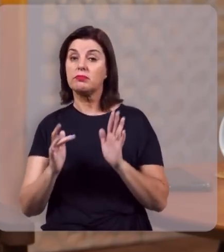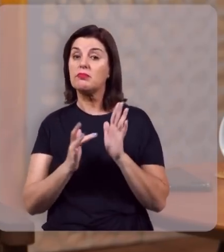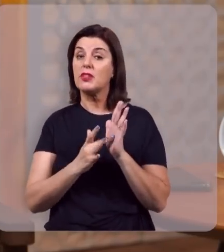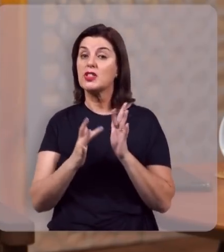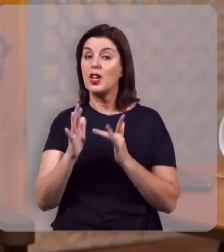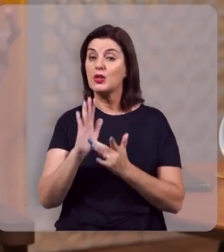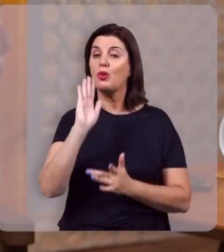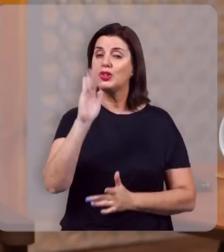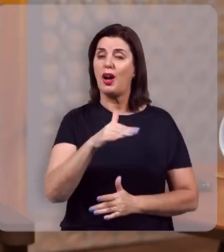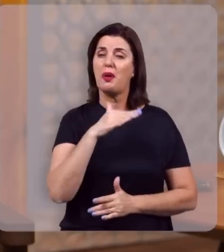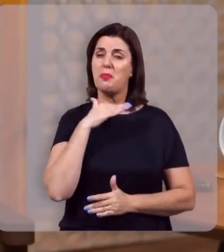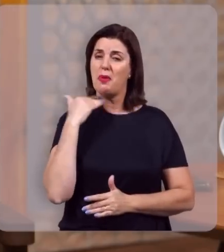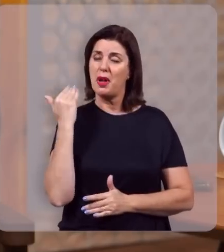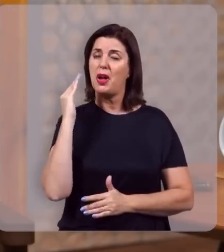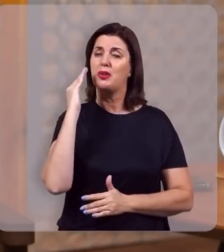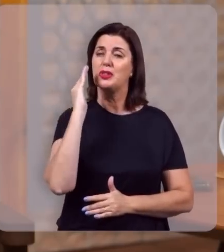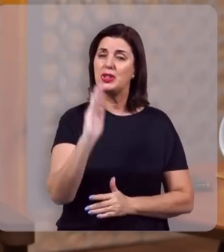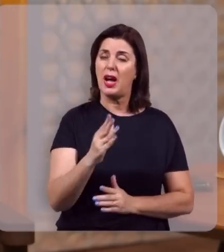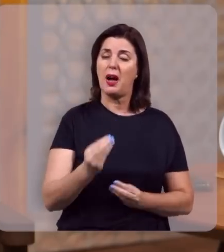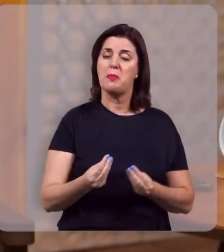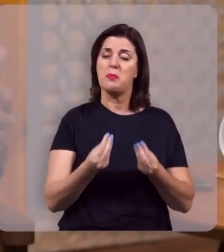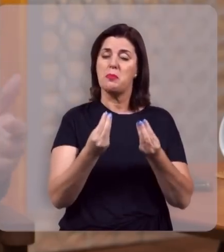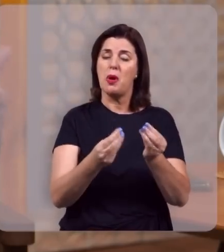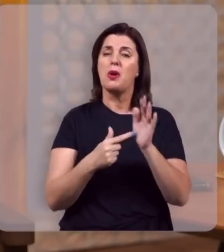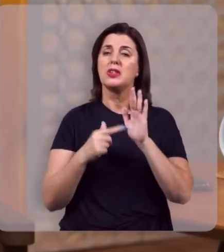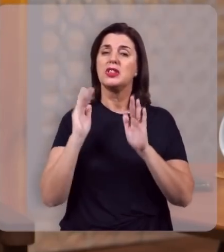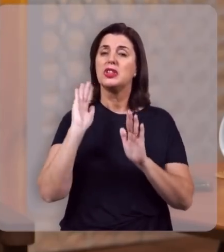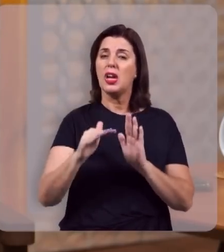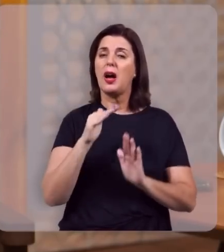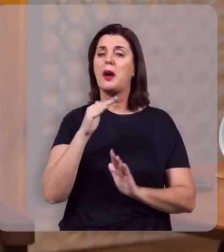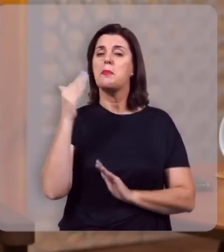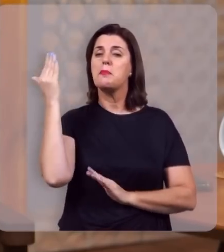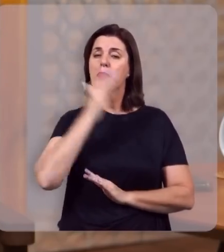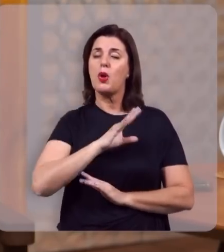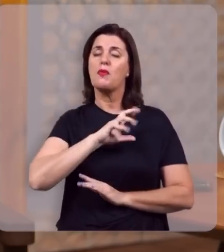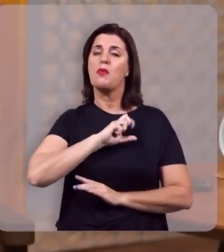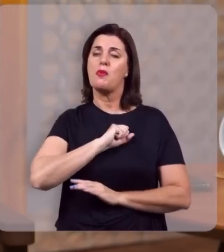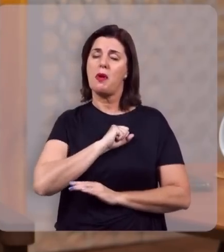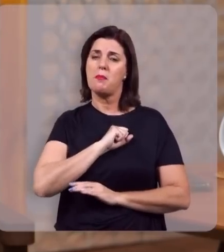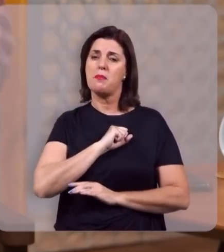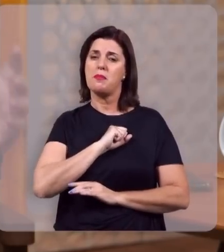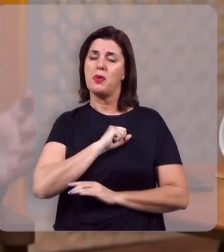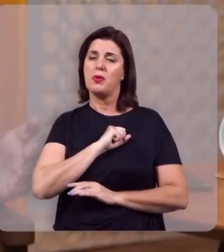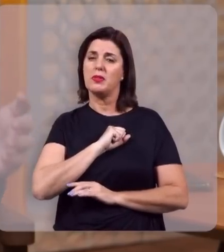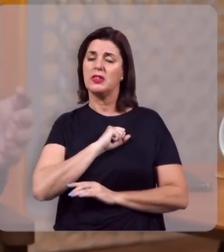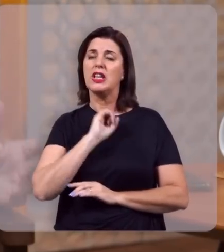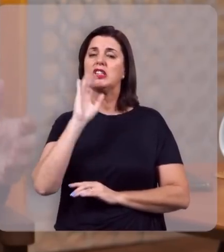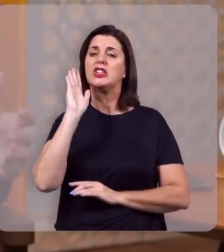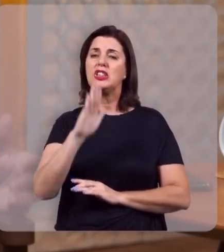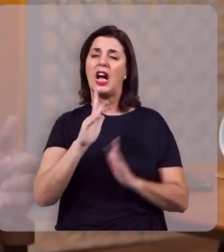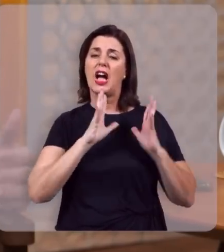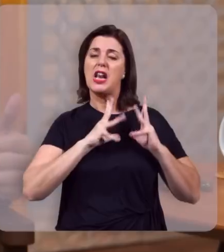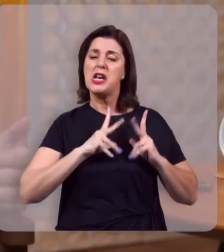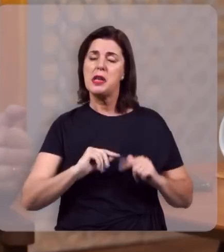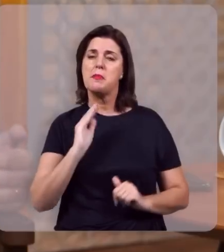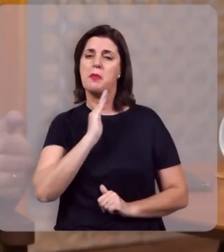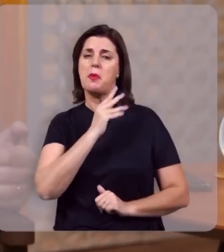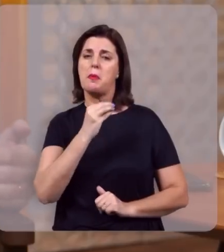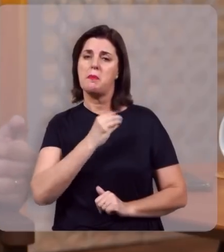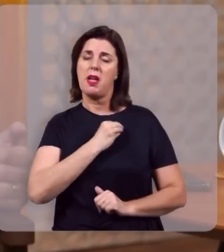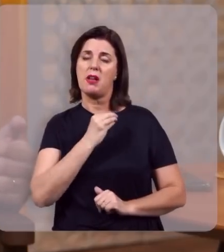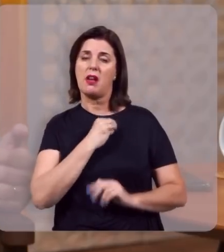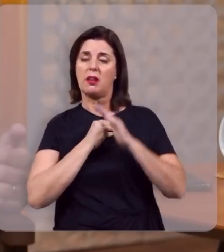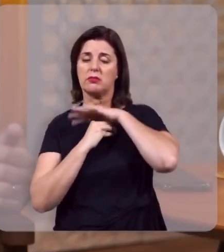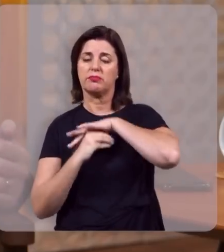ele já provou, ele já fez, ele já lançou os nossos pecados na imensidão do esquecimento. Então